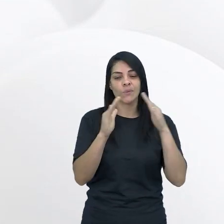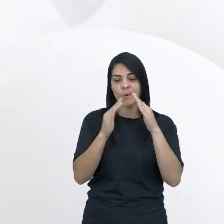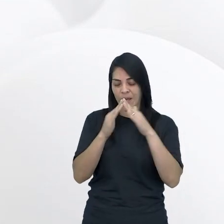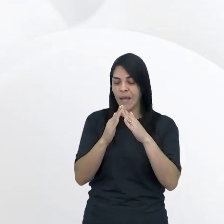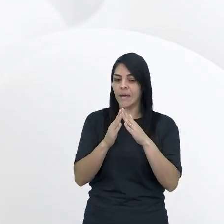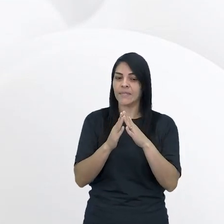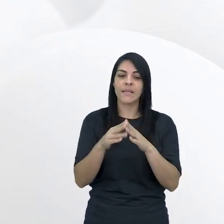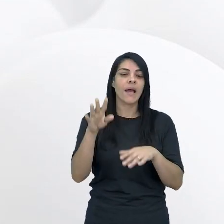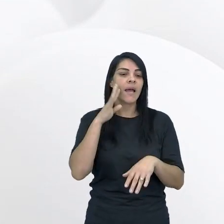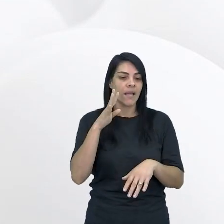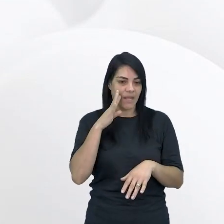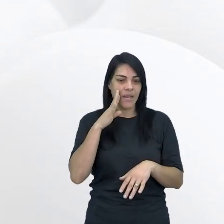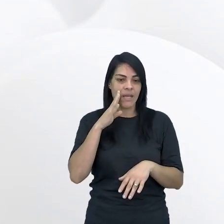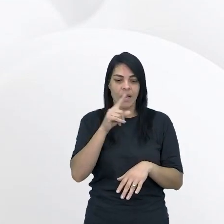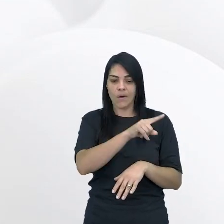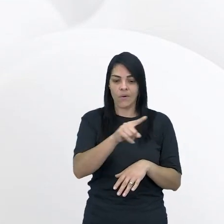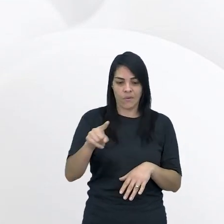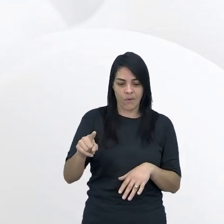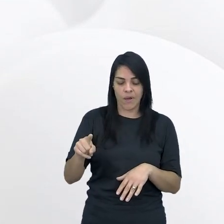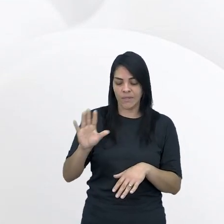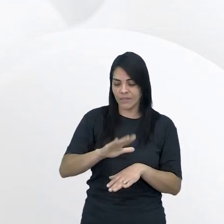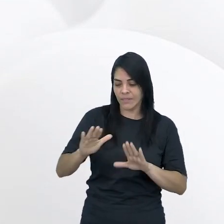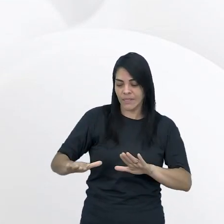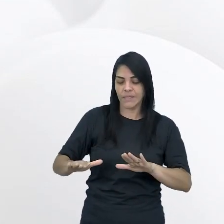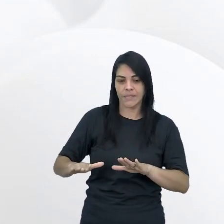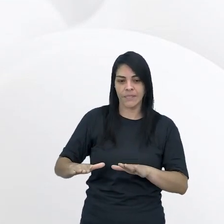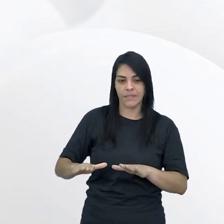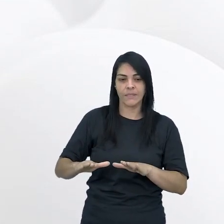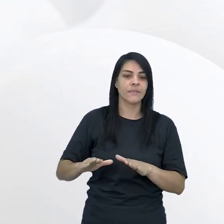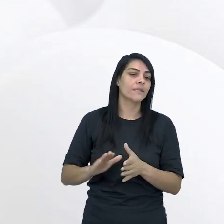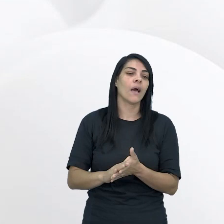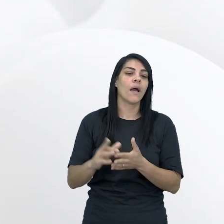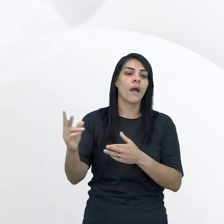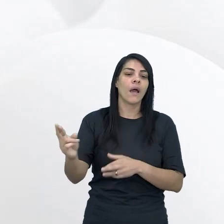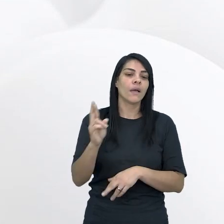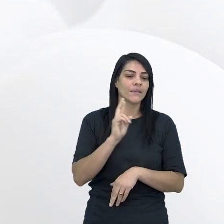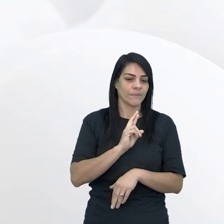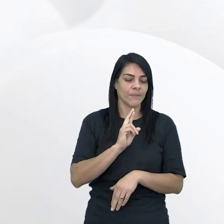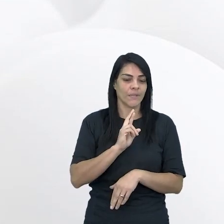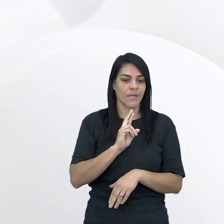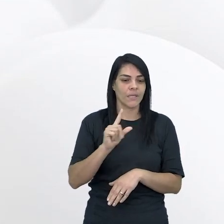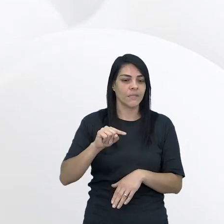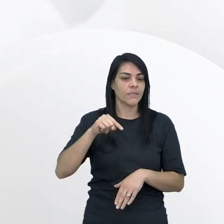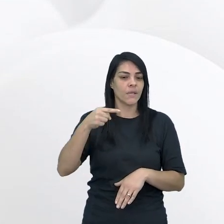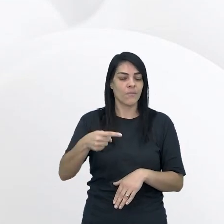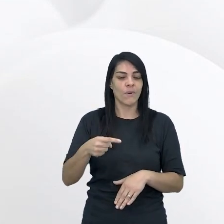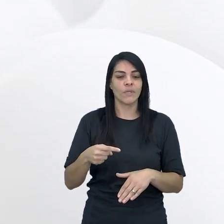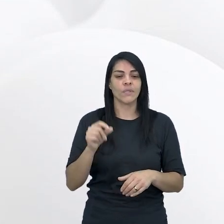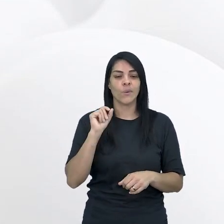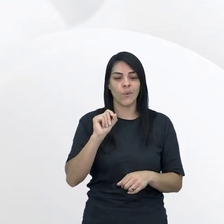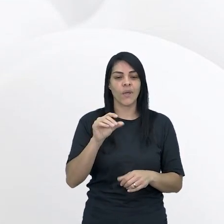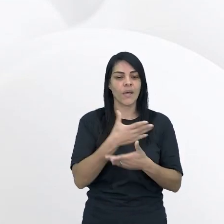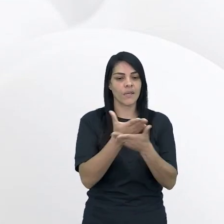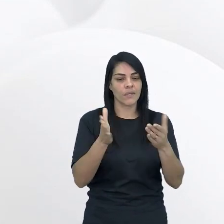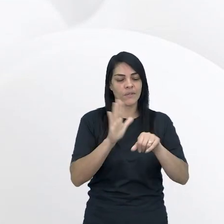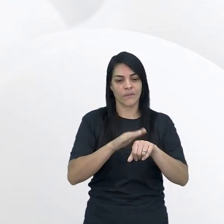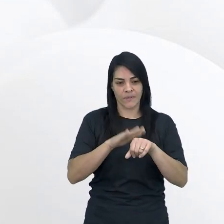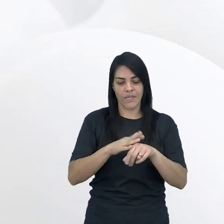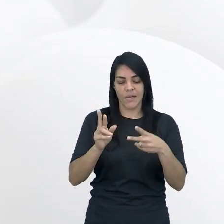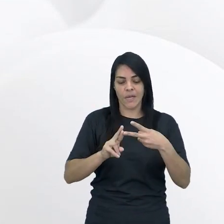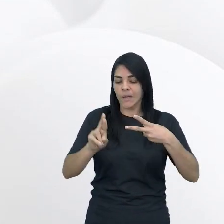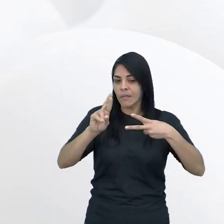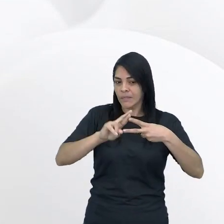escutar deles, tá? Depois que a gente faz esse primeiro passo, é legal trazer os